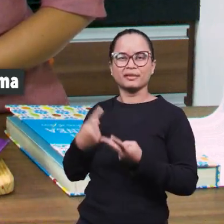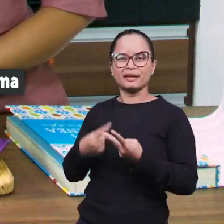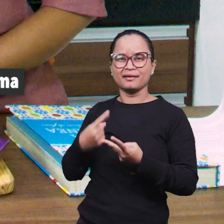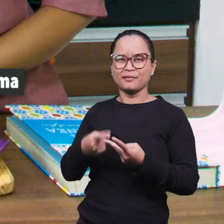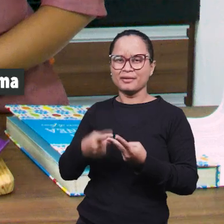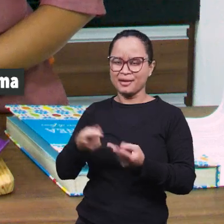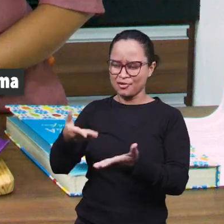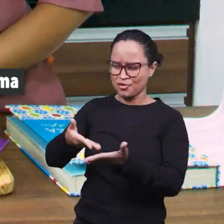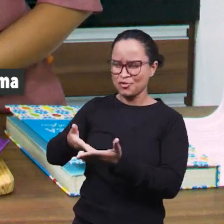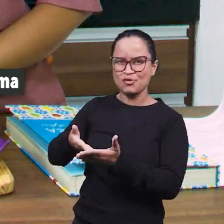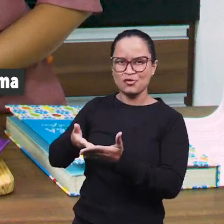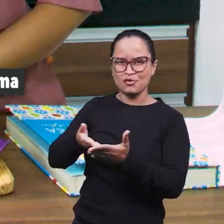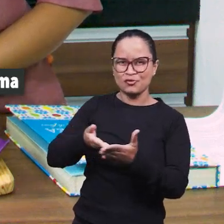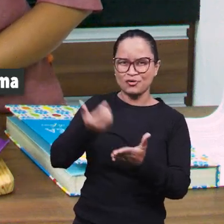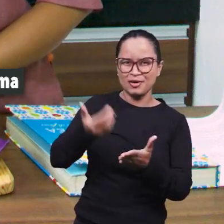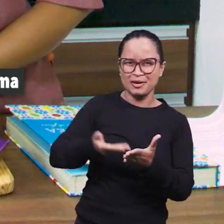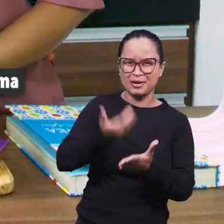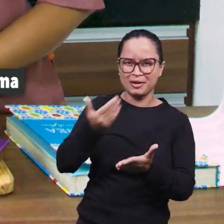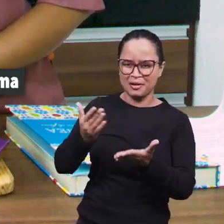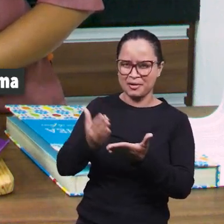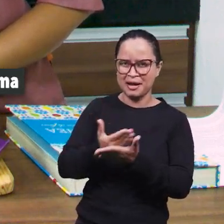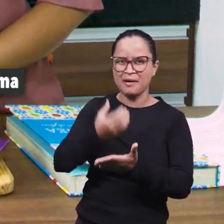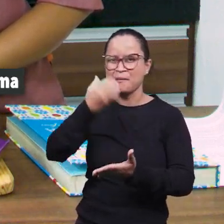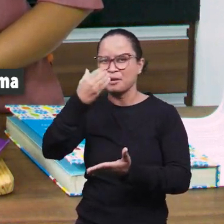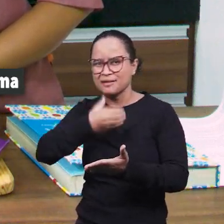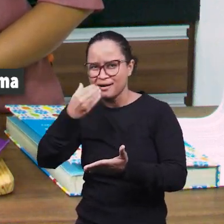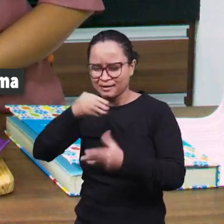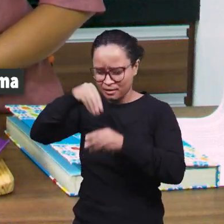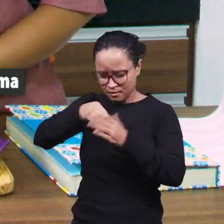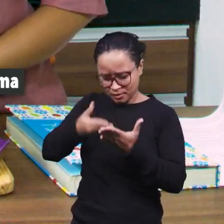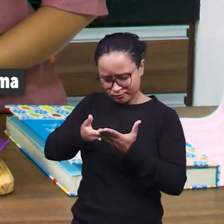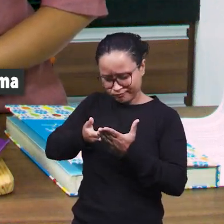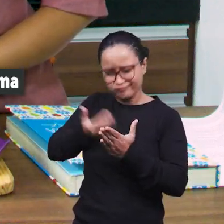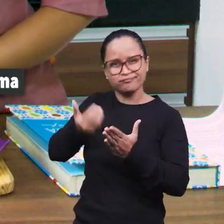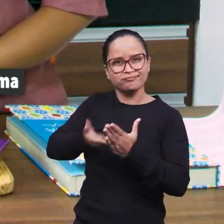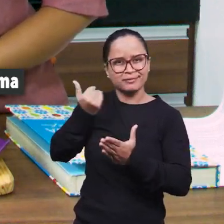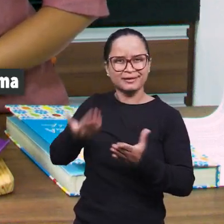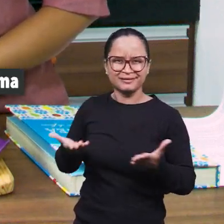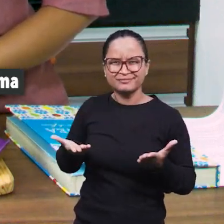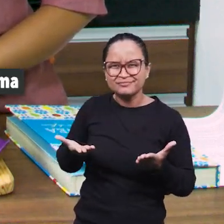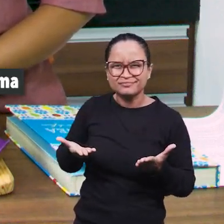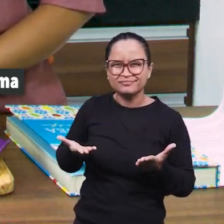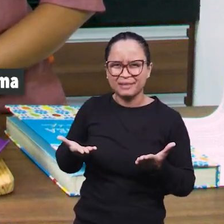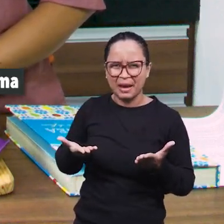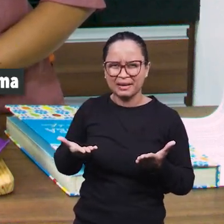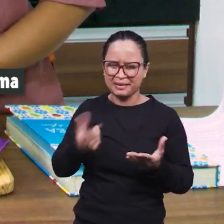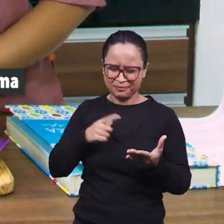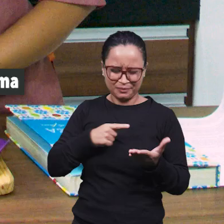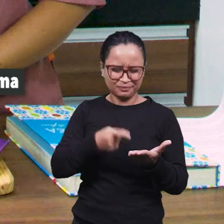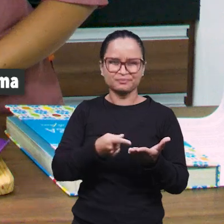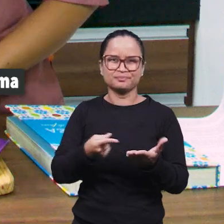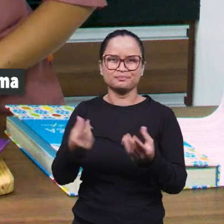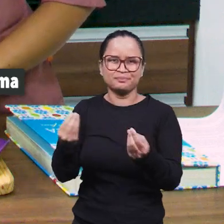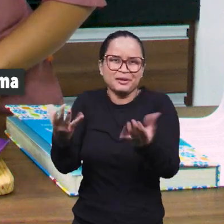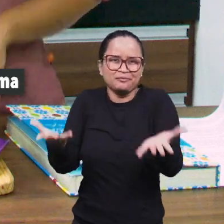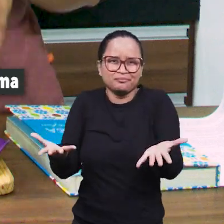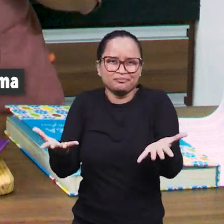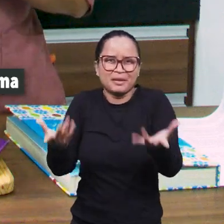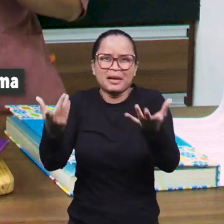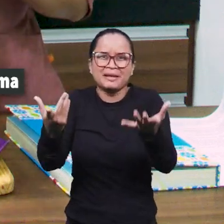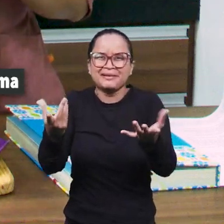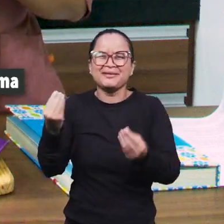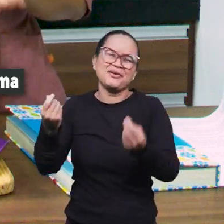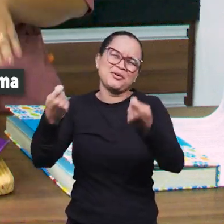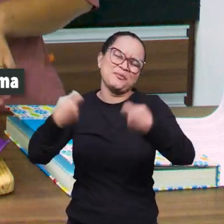de semente de maçã, de pera. Gente, tira com a faca, tá? Precisa ter isso aqui não. Cortou em